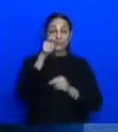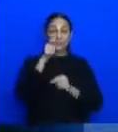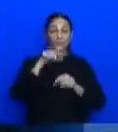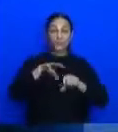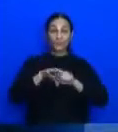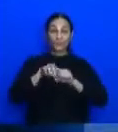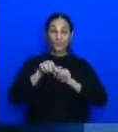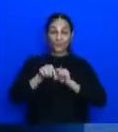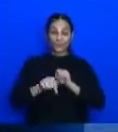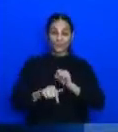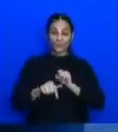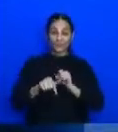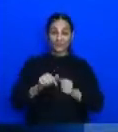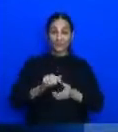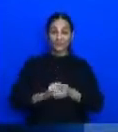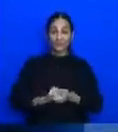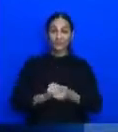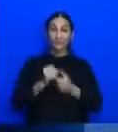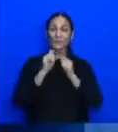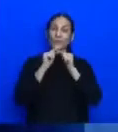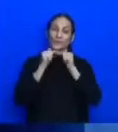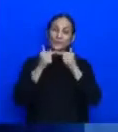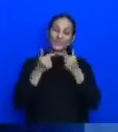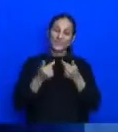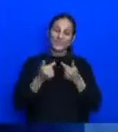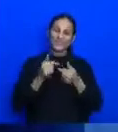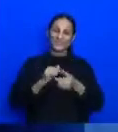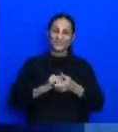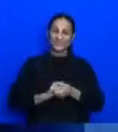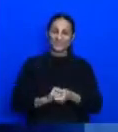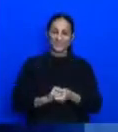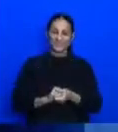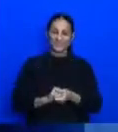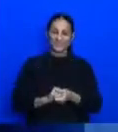conferindo Super 7. Boa sorte.